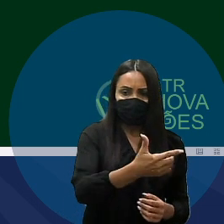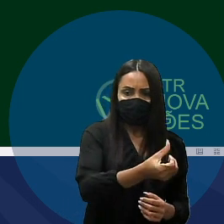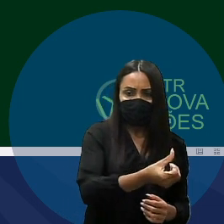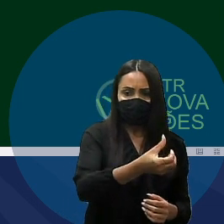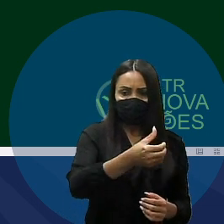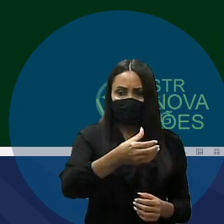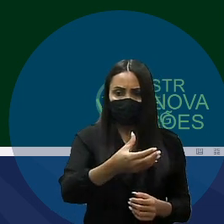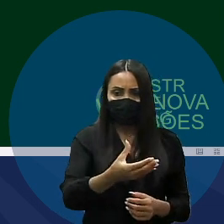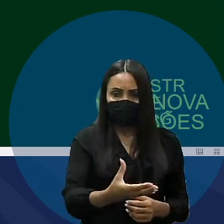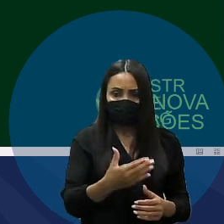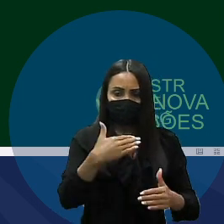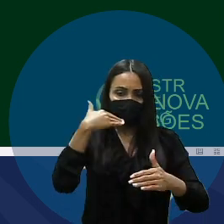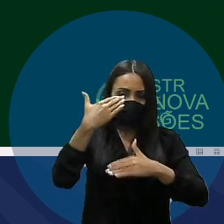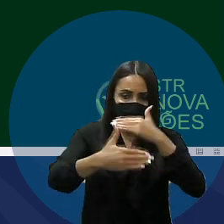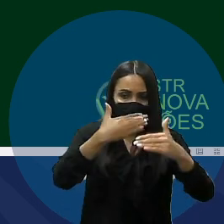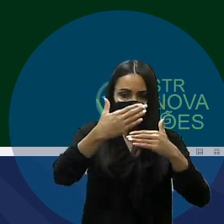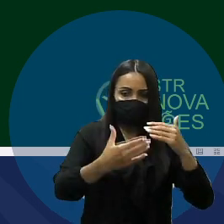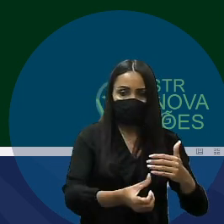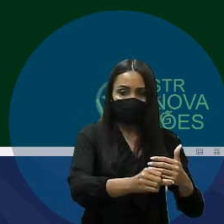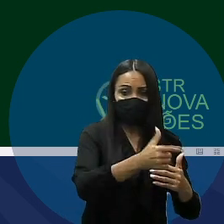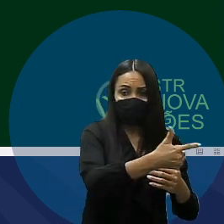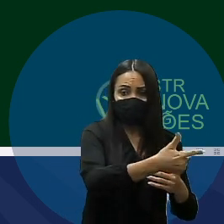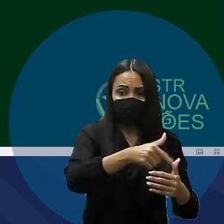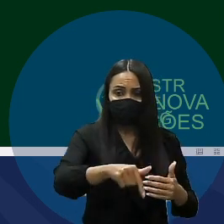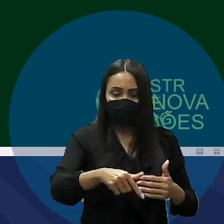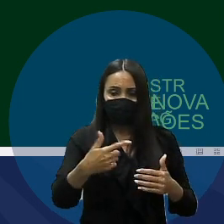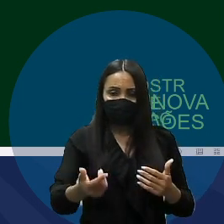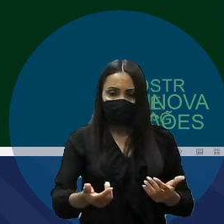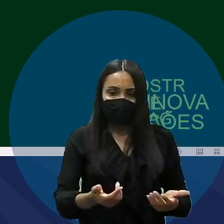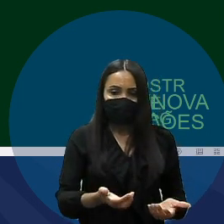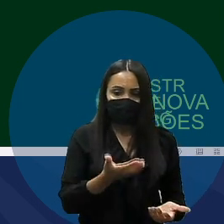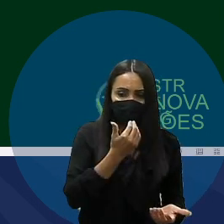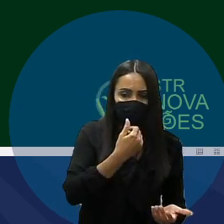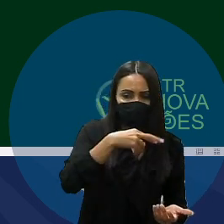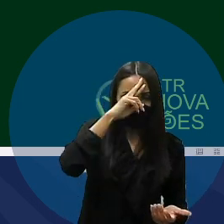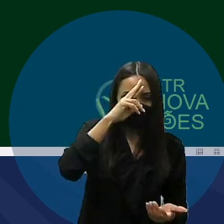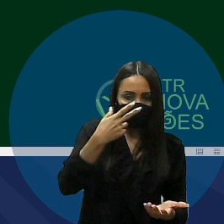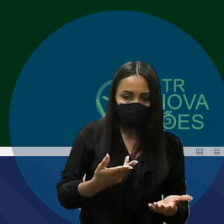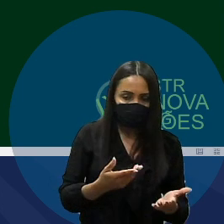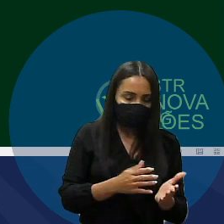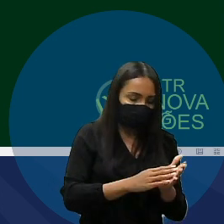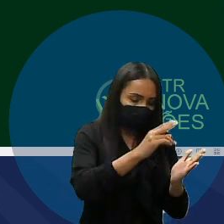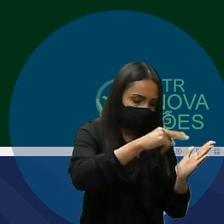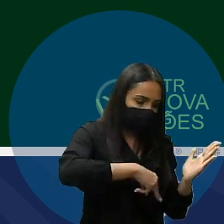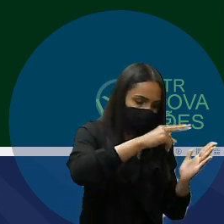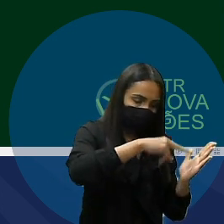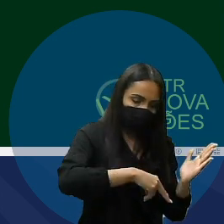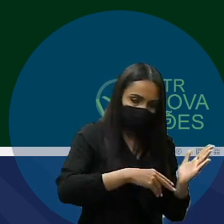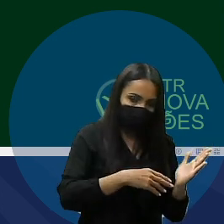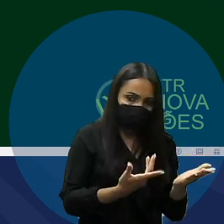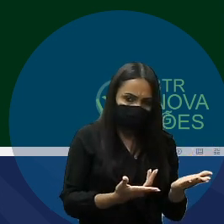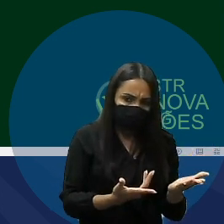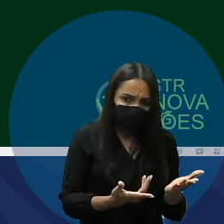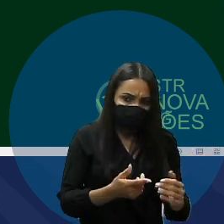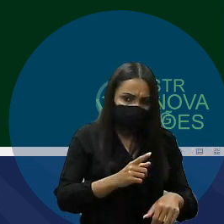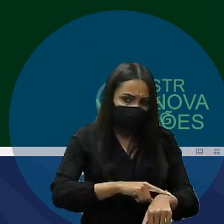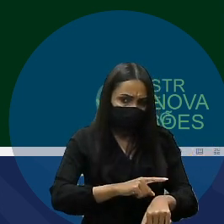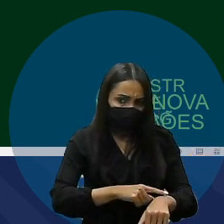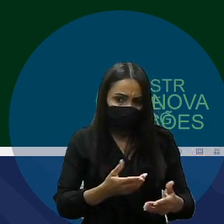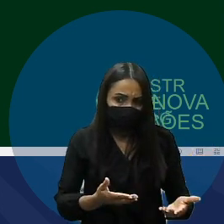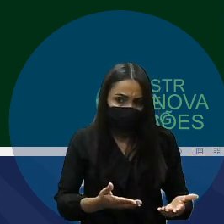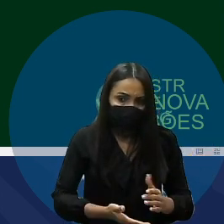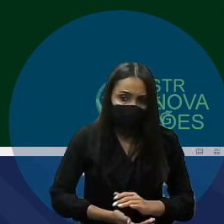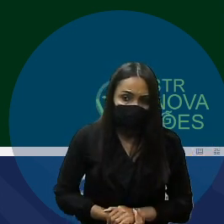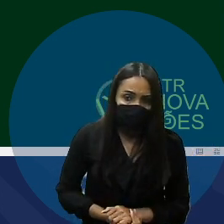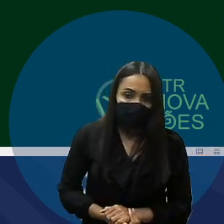empréstimos. Era comum ver o estudante, na hora do almoço e do recreio, lendo um livro. Em 2021, agora com o retorno presencial